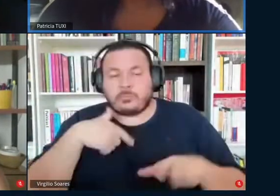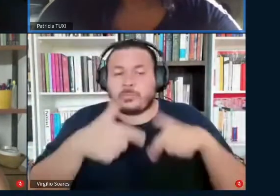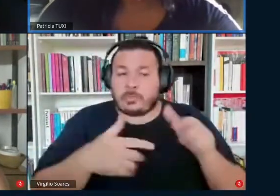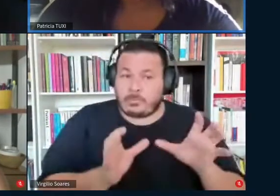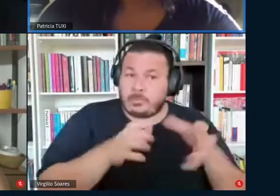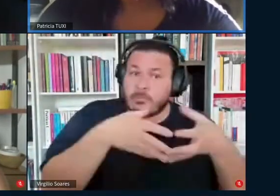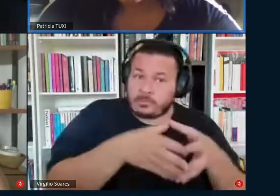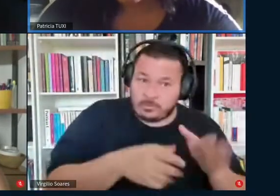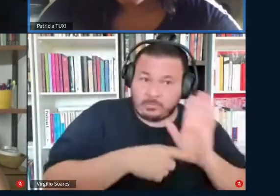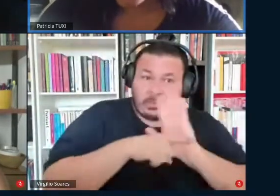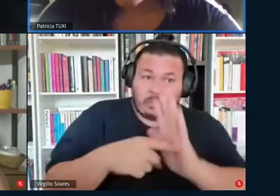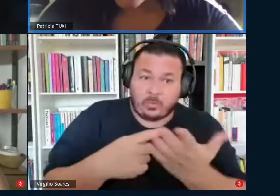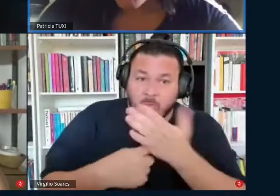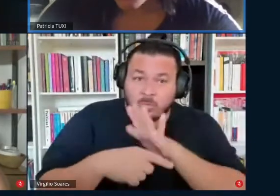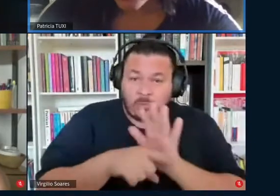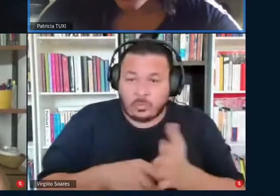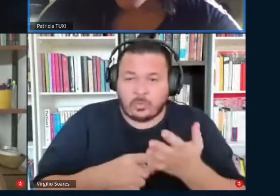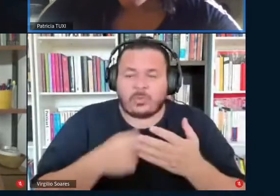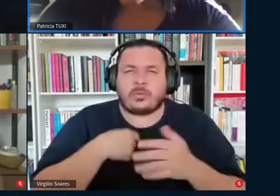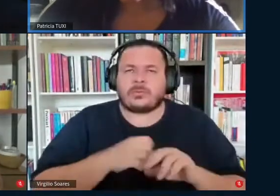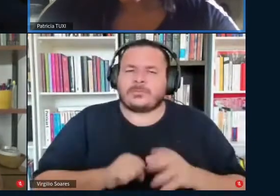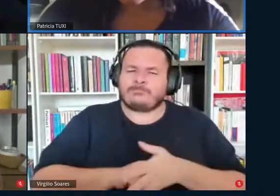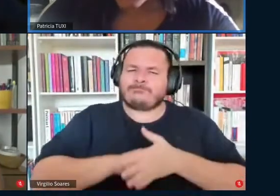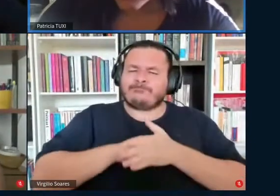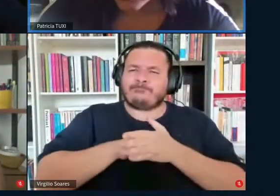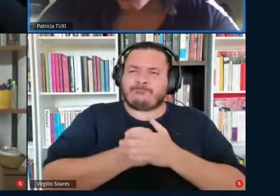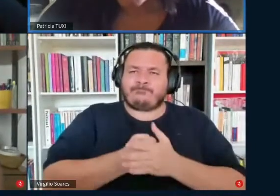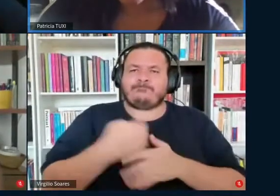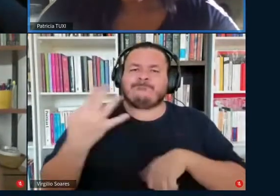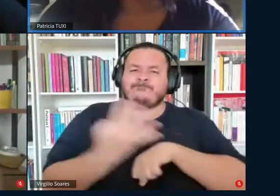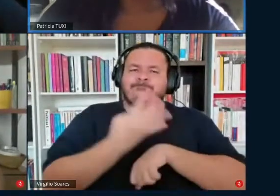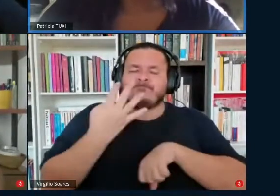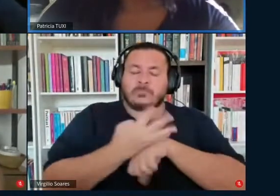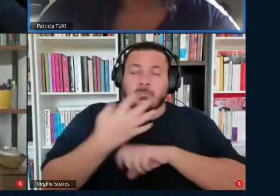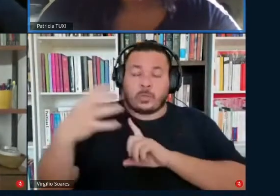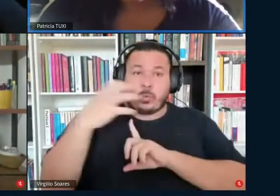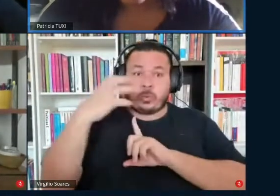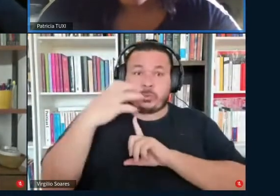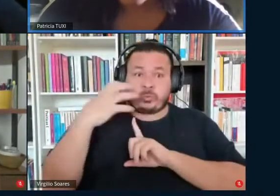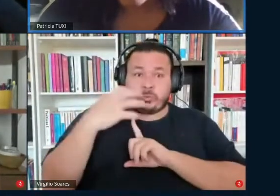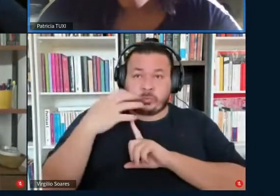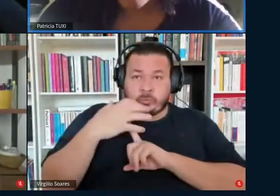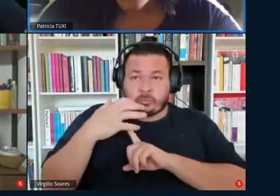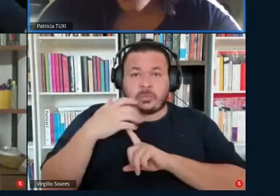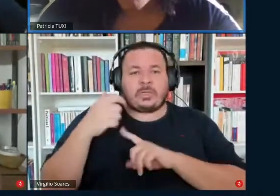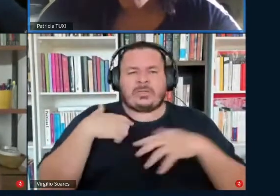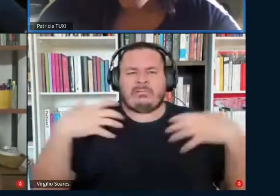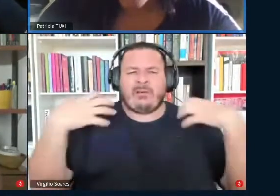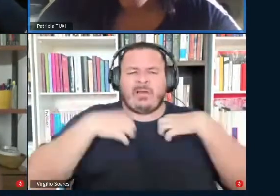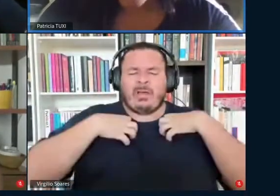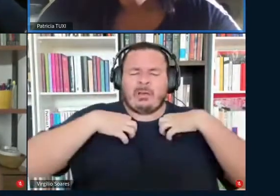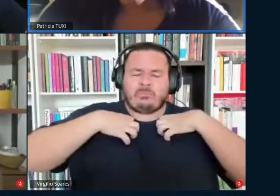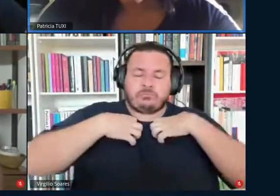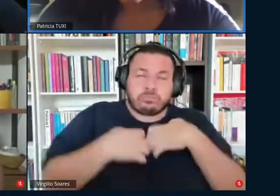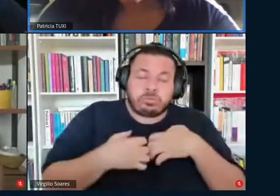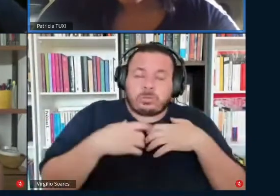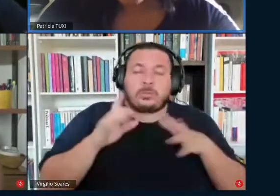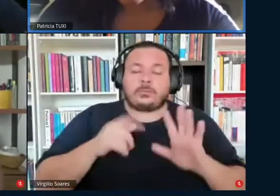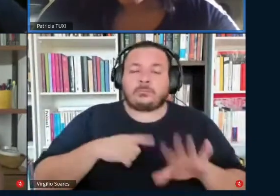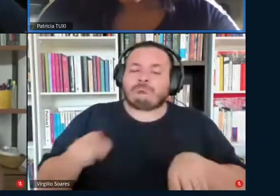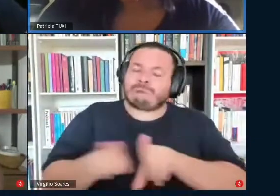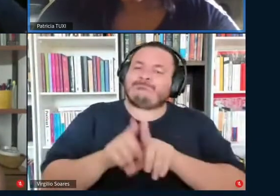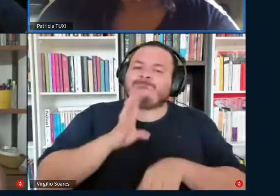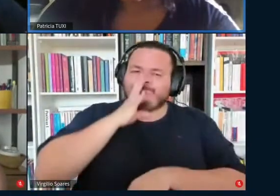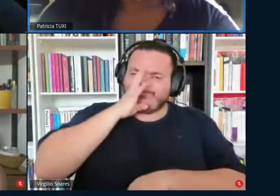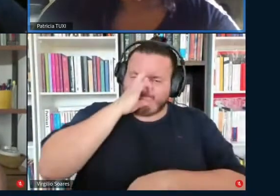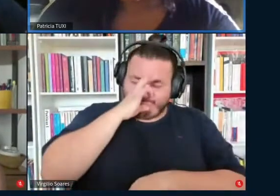colaboração, a resistência à pressão e tolerância à frustração, que são os tópicos da CAVAL, e no final, o estúdio